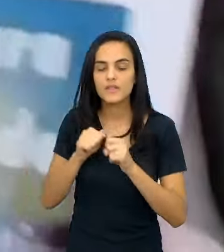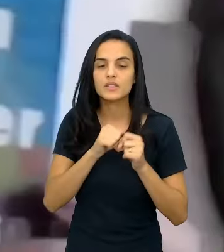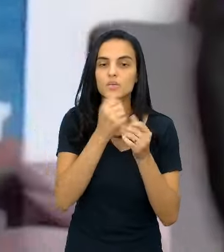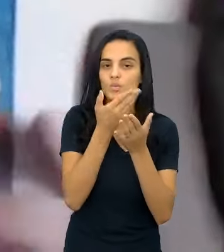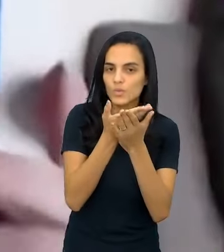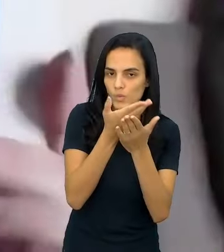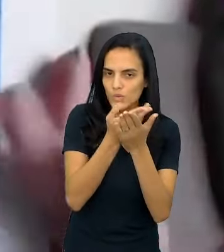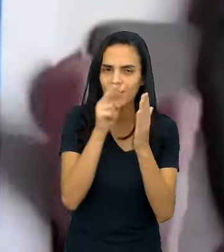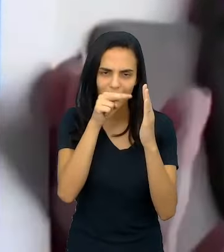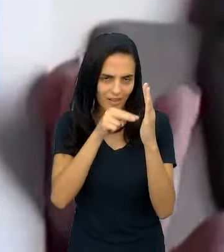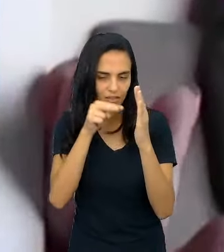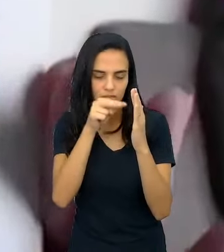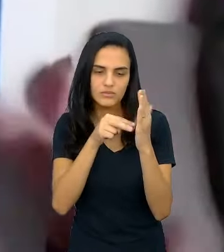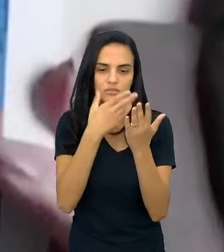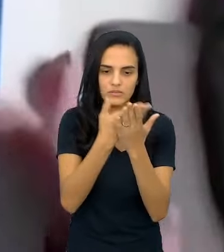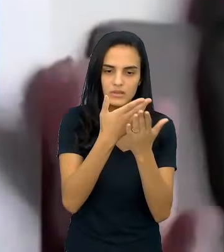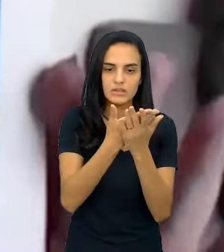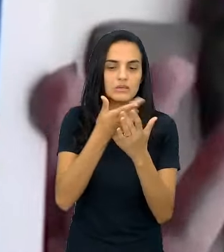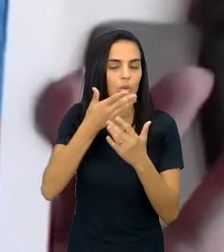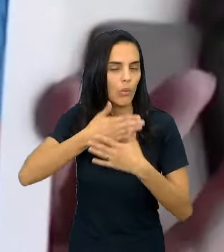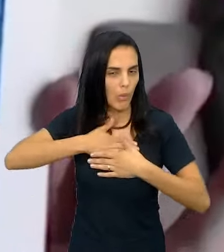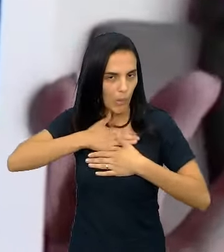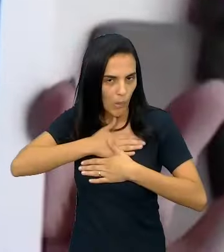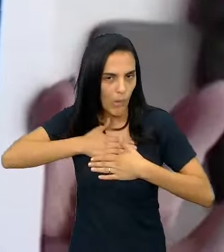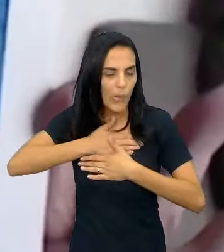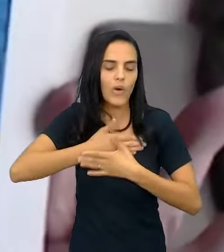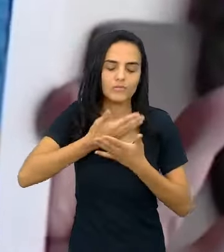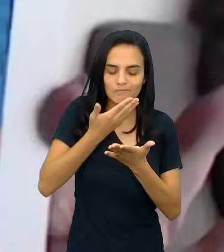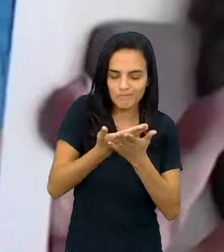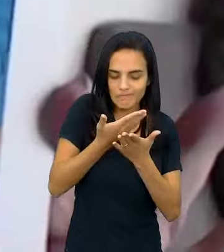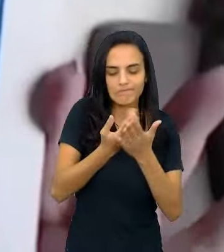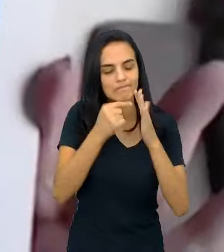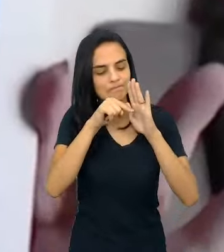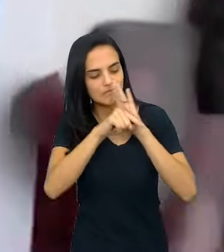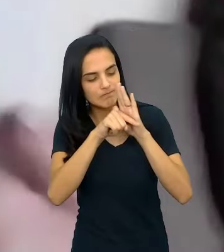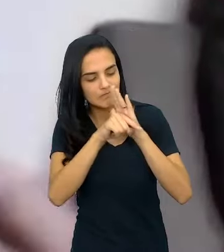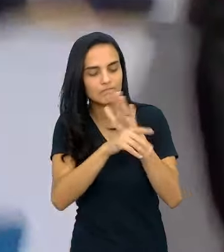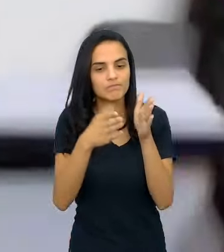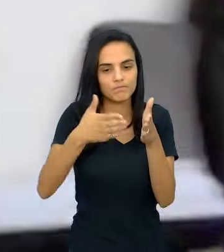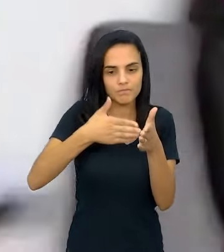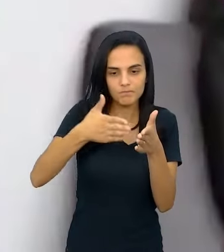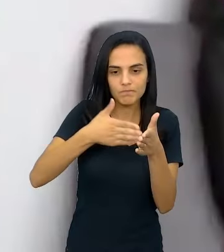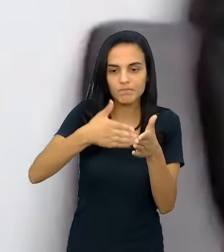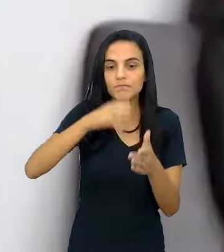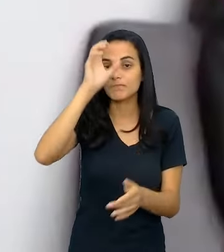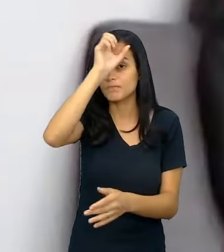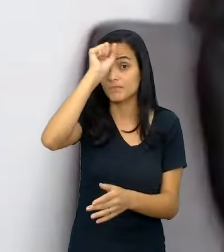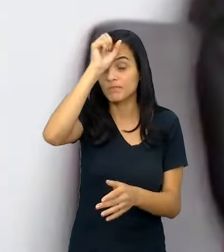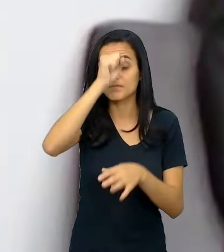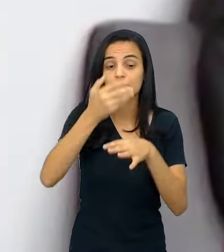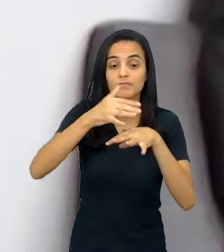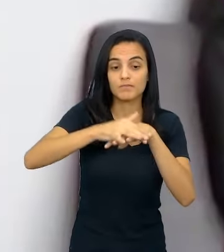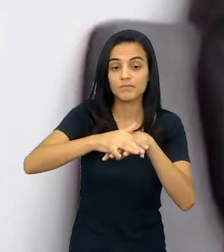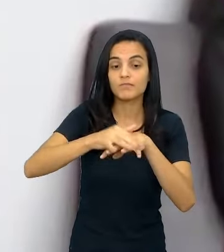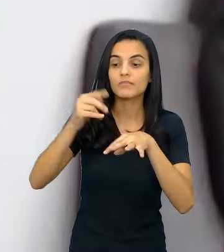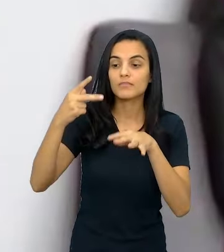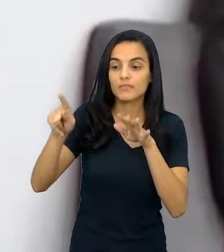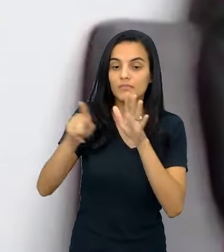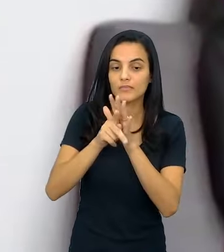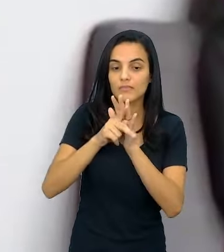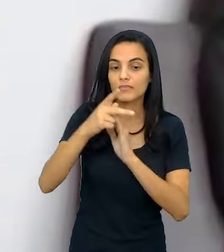estudo, lendo, né? Eu leio faz tempo, gosto de estudar bastante esse livro para aprender matemática, que é do professor